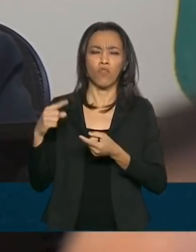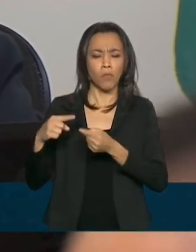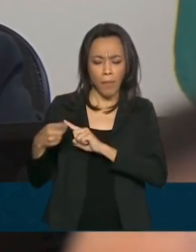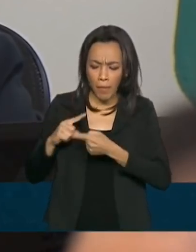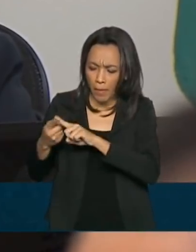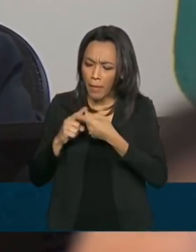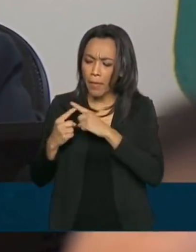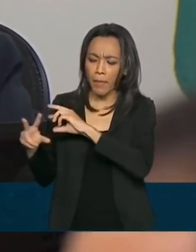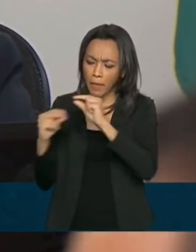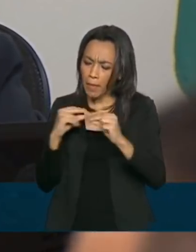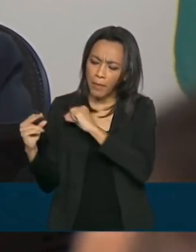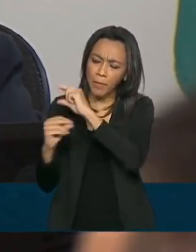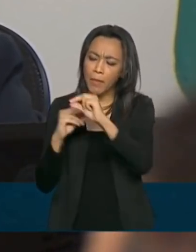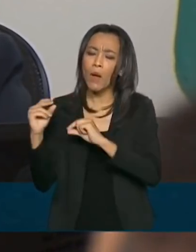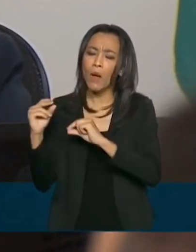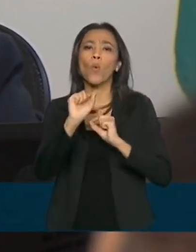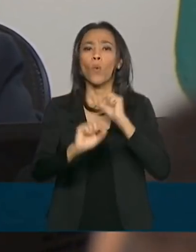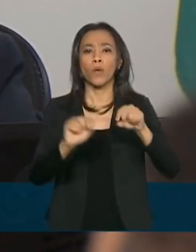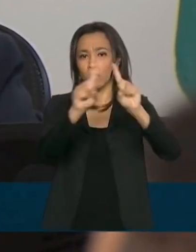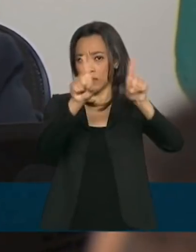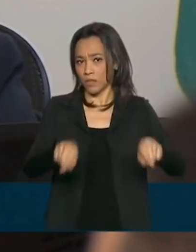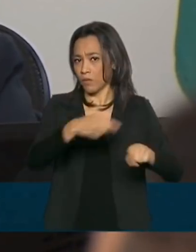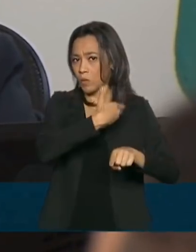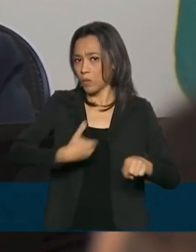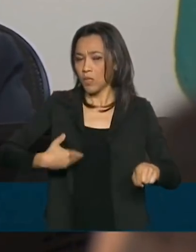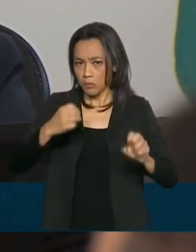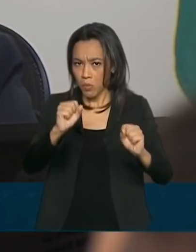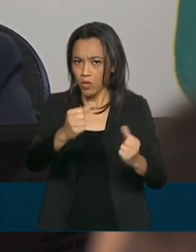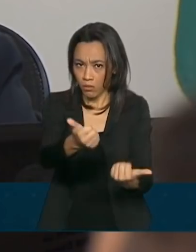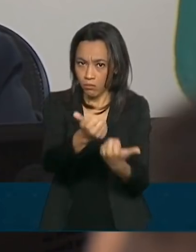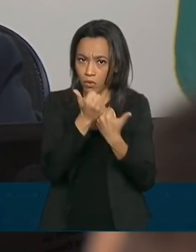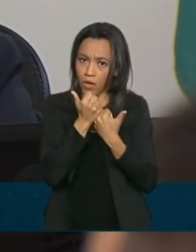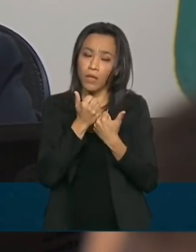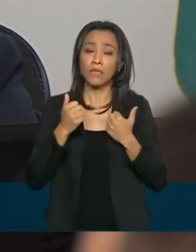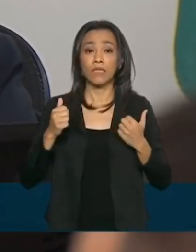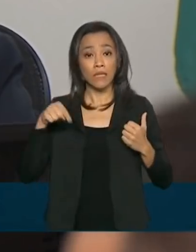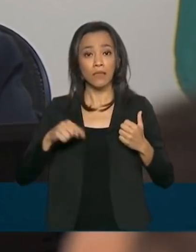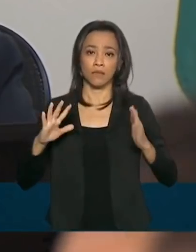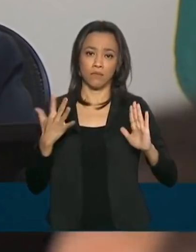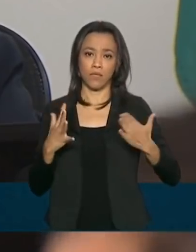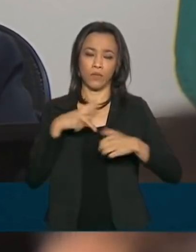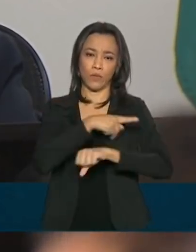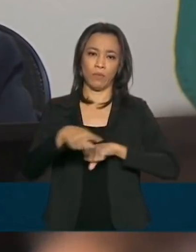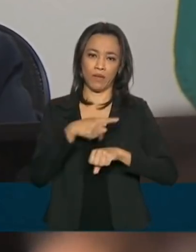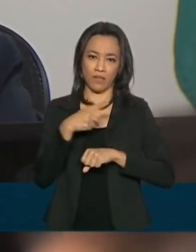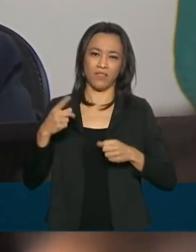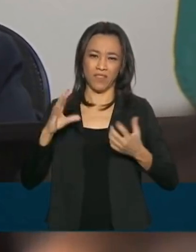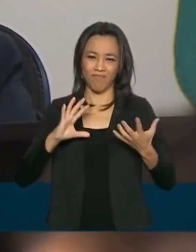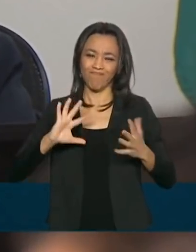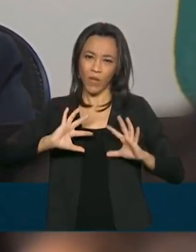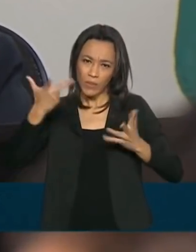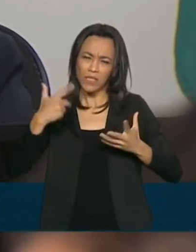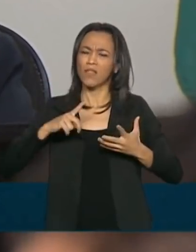né, o que, o servidor poderia colaborar nesse momento crítico que a nação se encontra. Tiveram mais